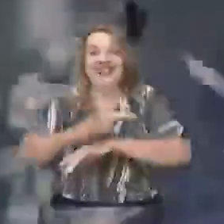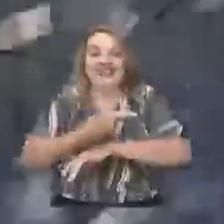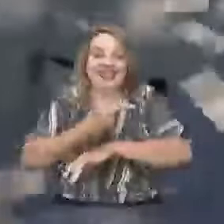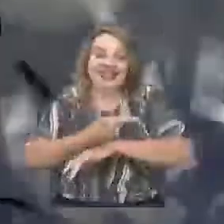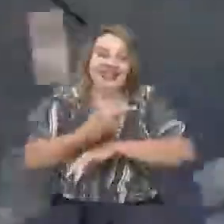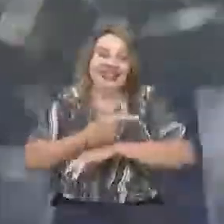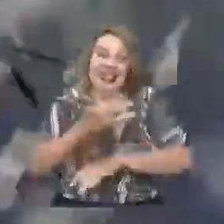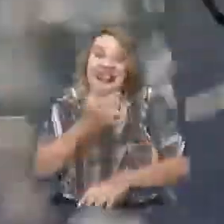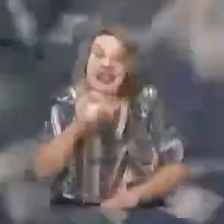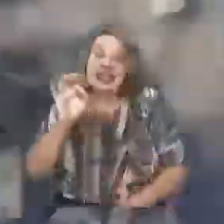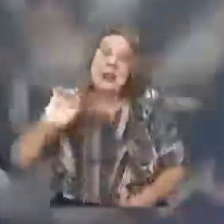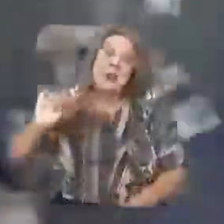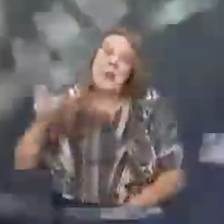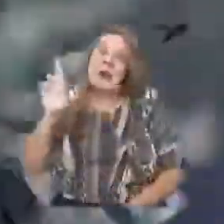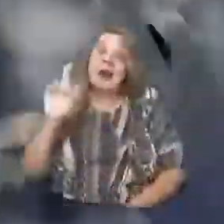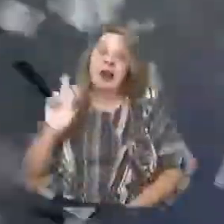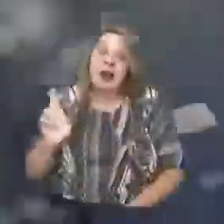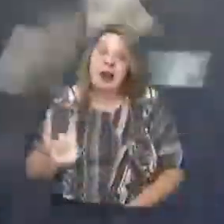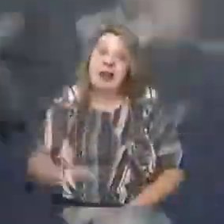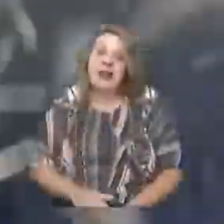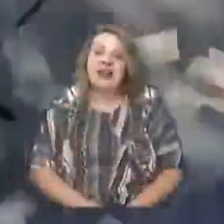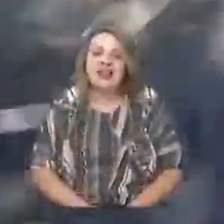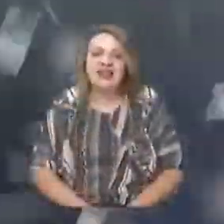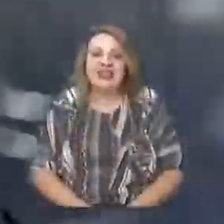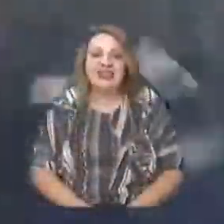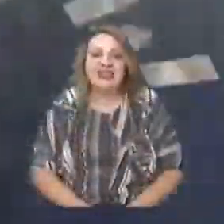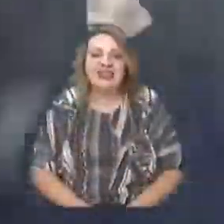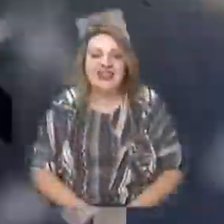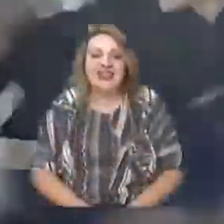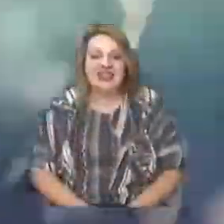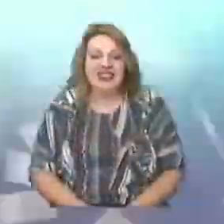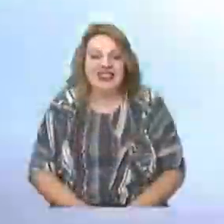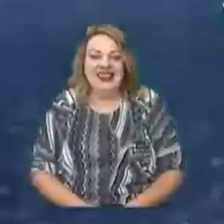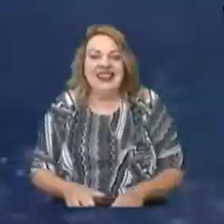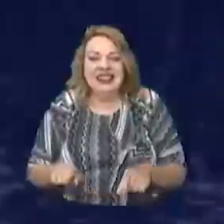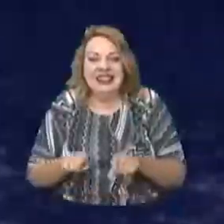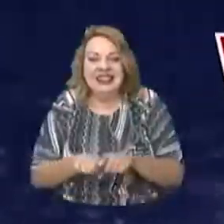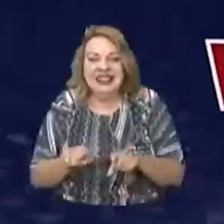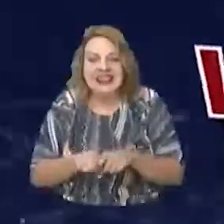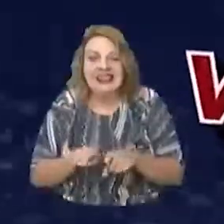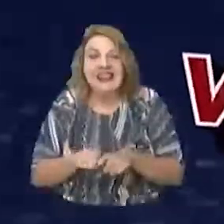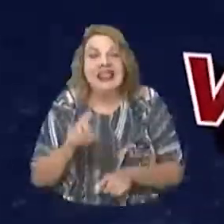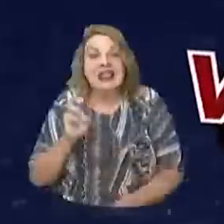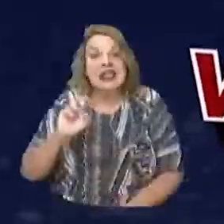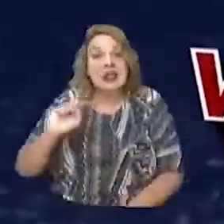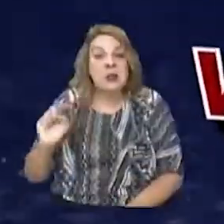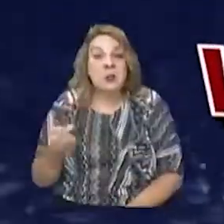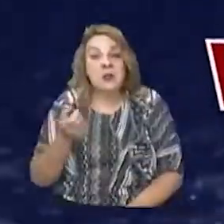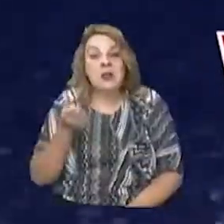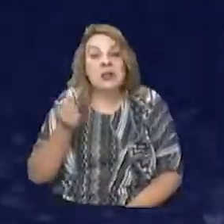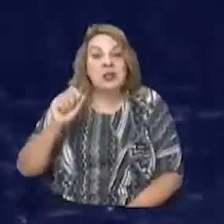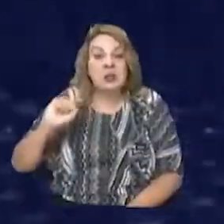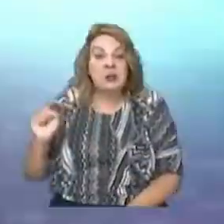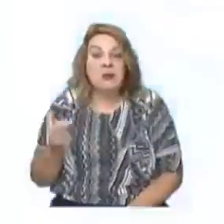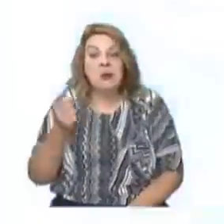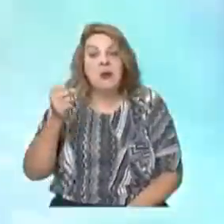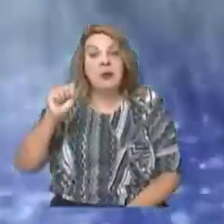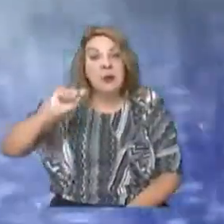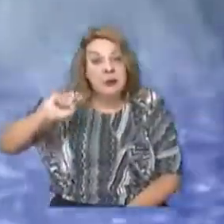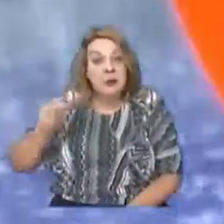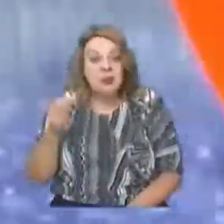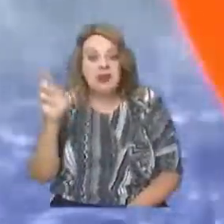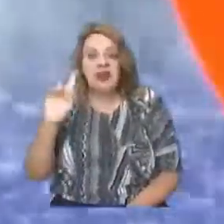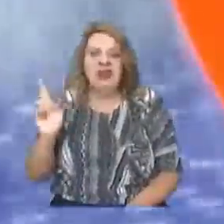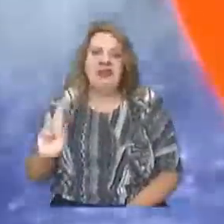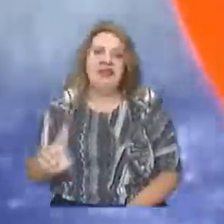100 mil reais. 100 mil? Uau, isso sim é que é mudança de vida. E tem mais. 5 mil, 6 mil e 8 mil reais. E mais. São